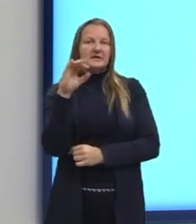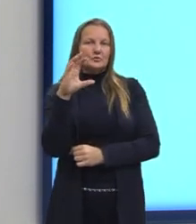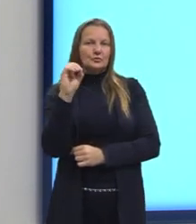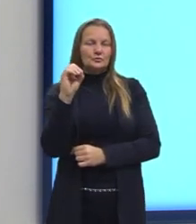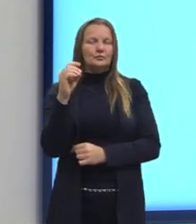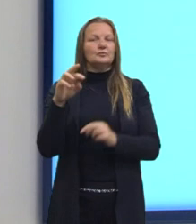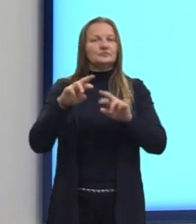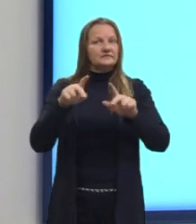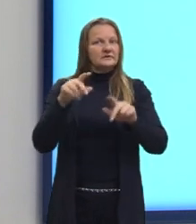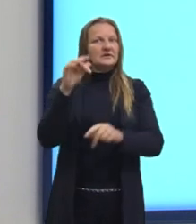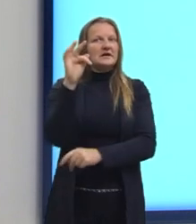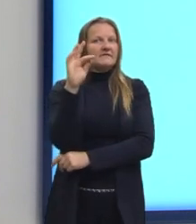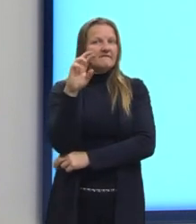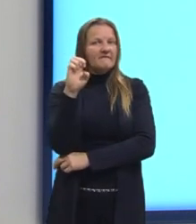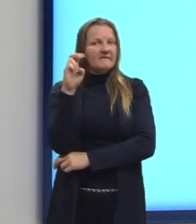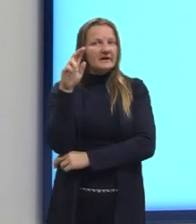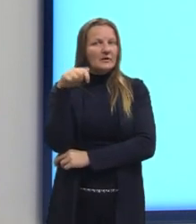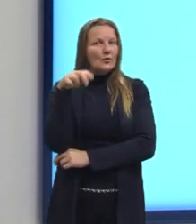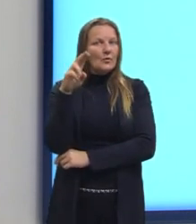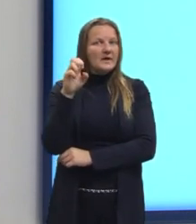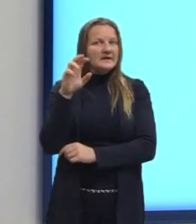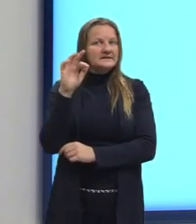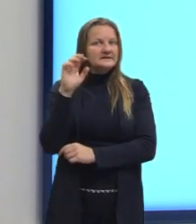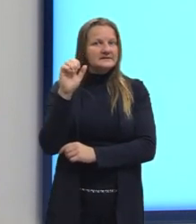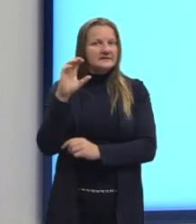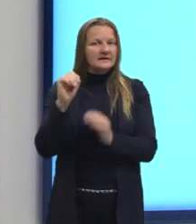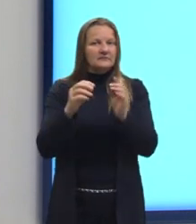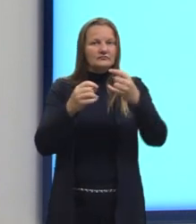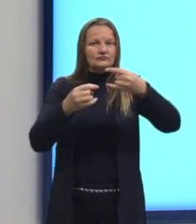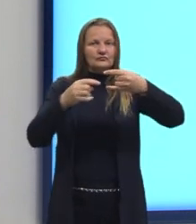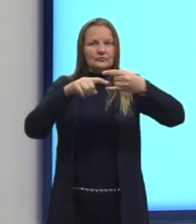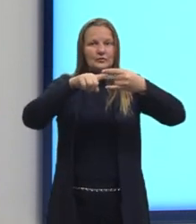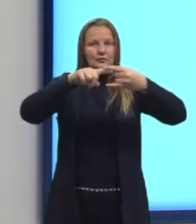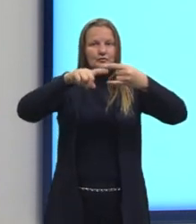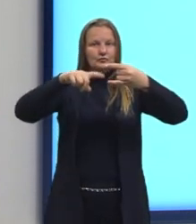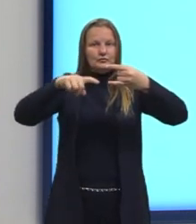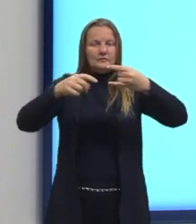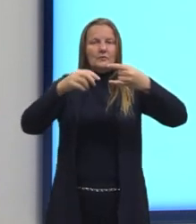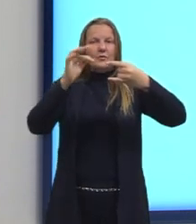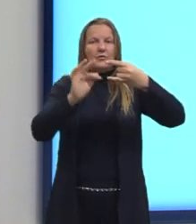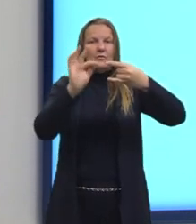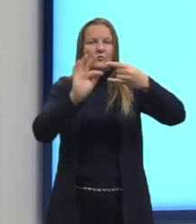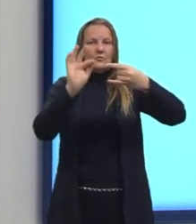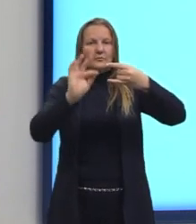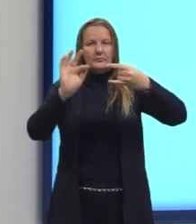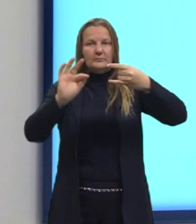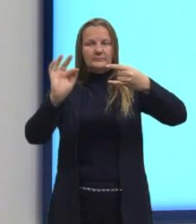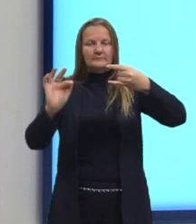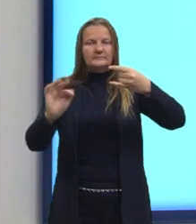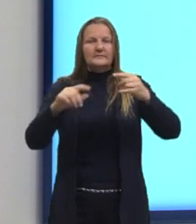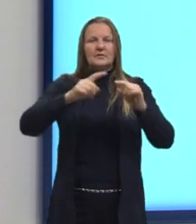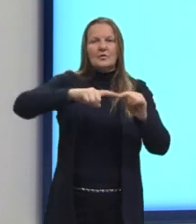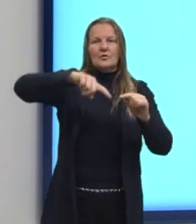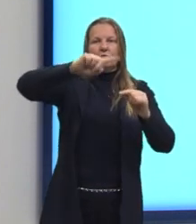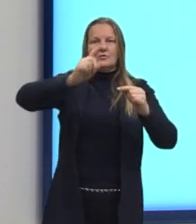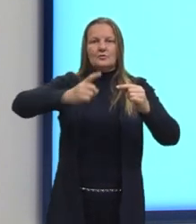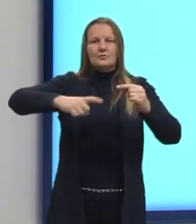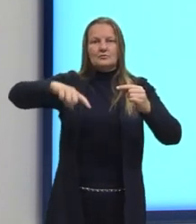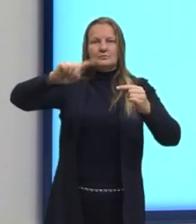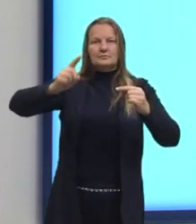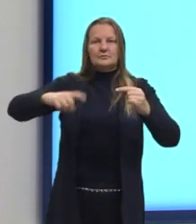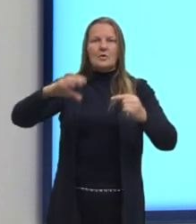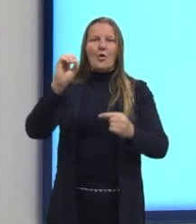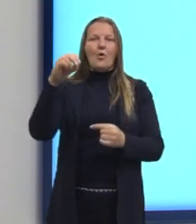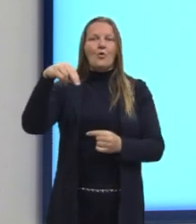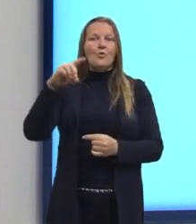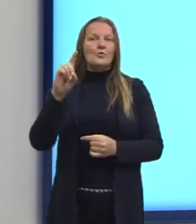tá então a gente conseguia né transformar do Círculo para uma onda então que